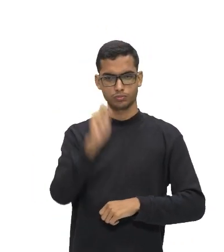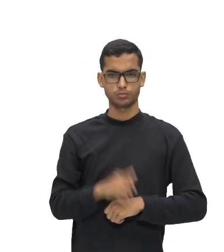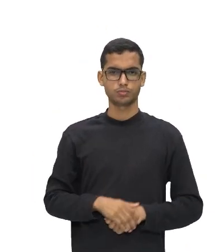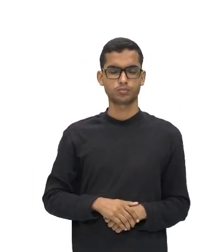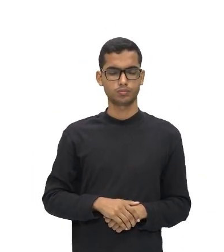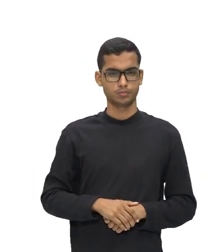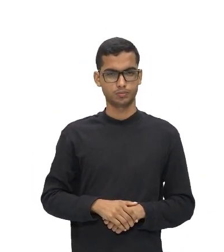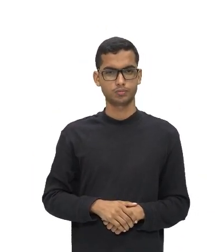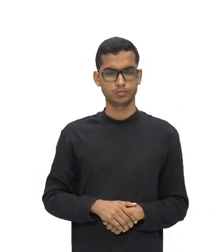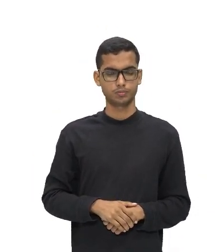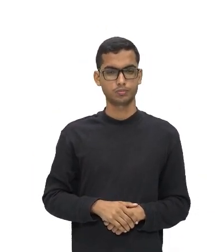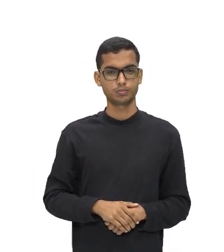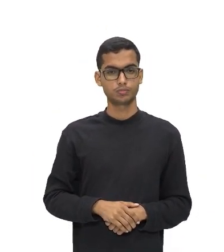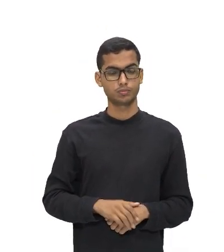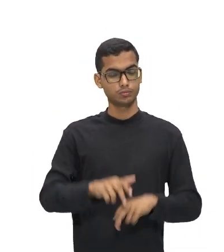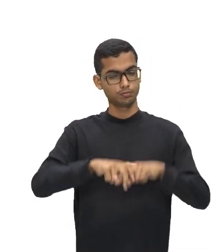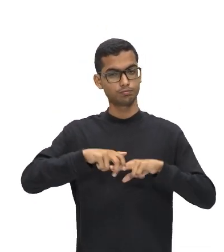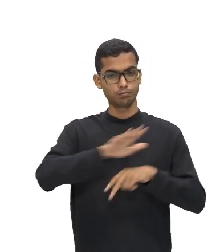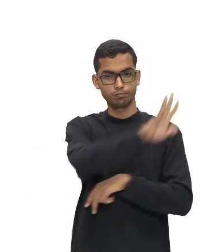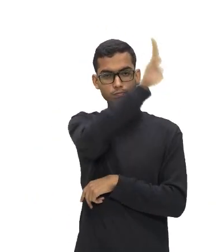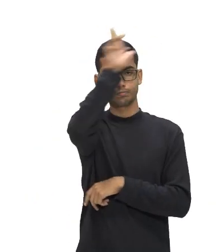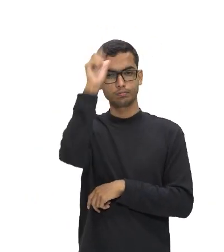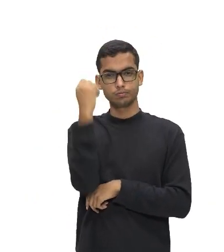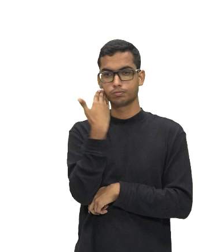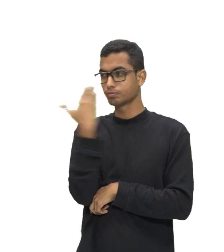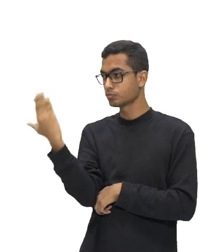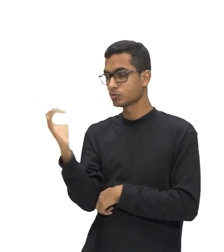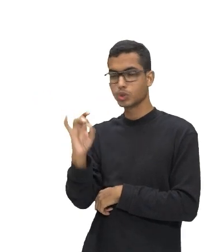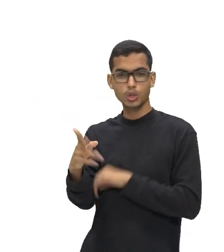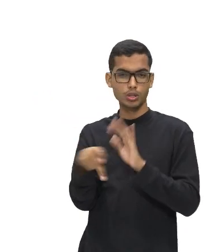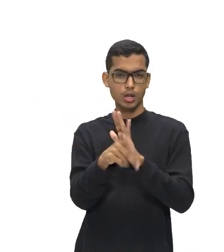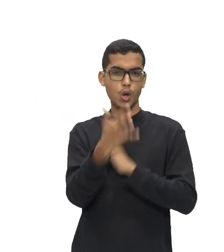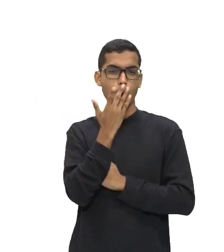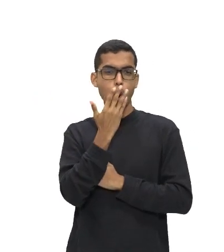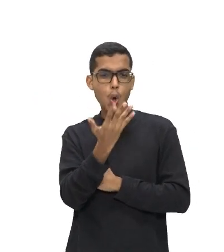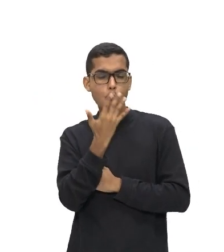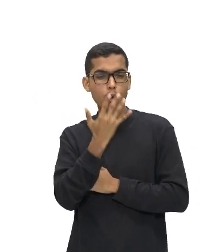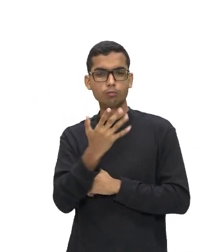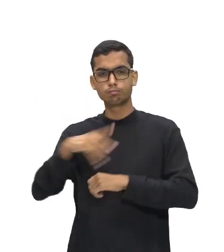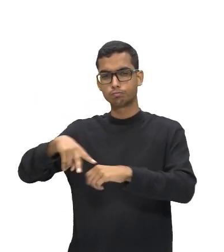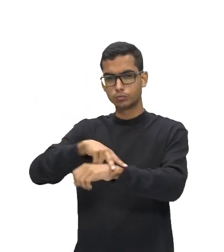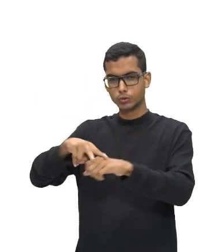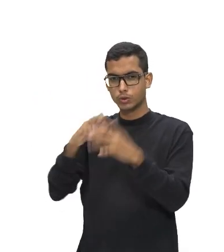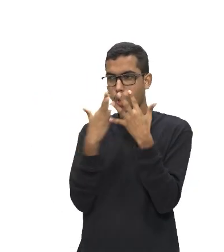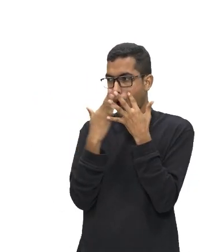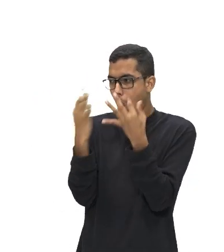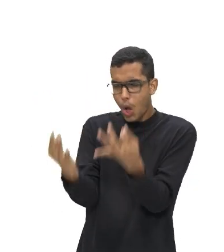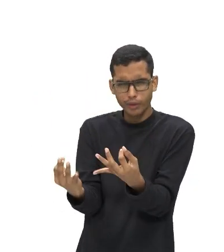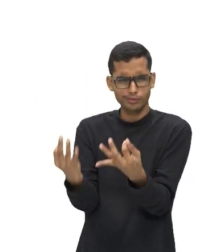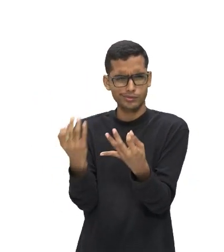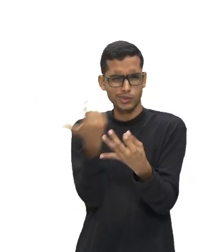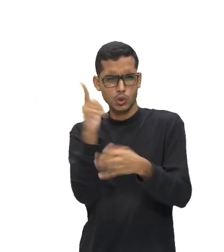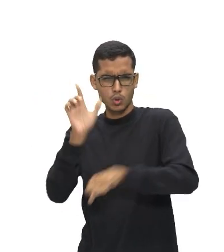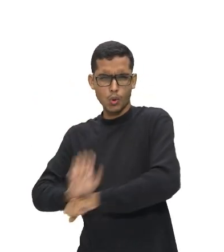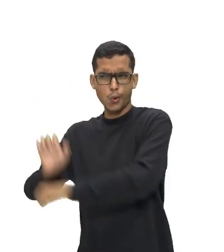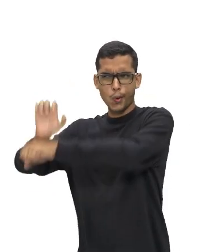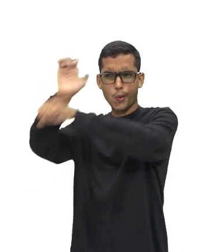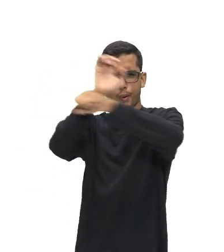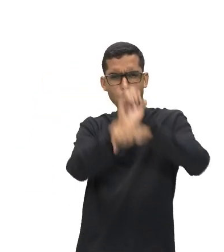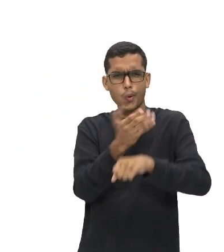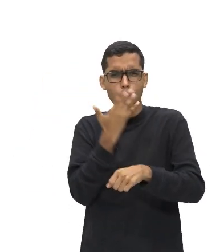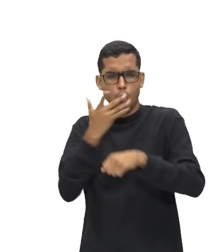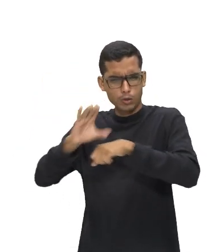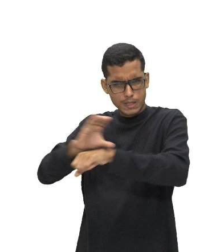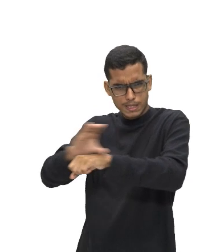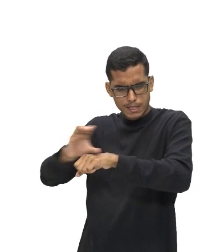Por isso que apenas o estado do Amazonas está colorido. Vocês prestam atenção que o restante do mapa está em